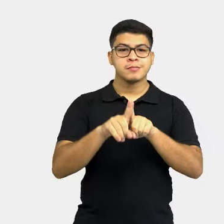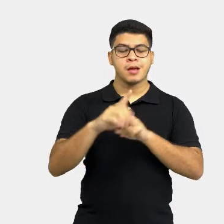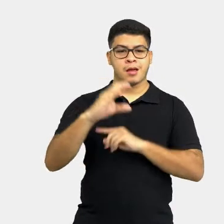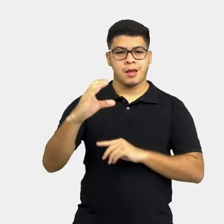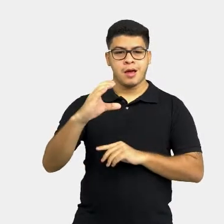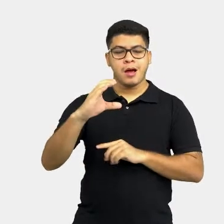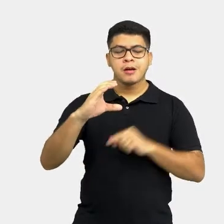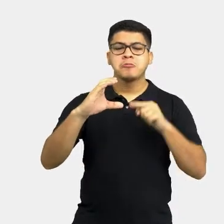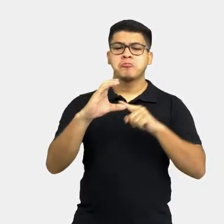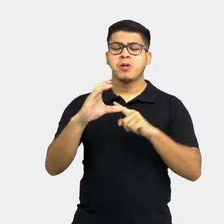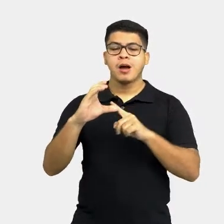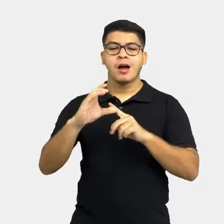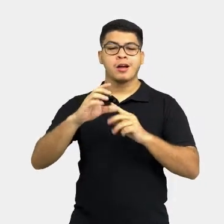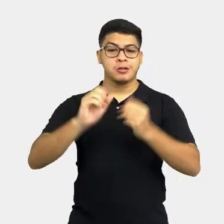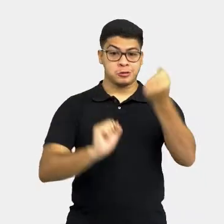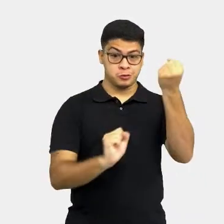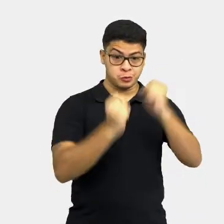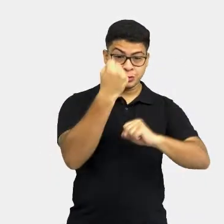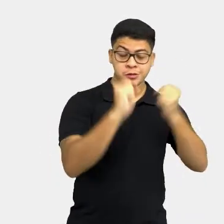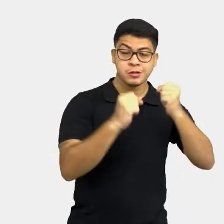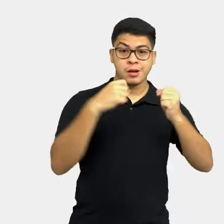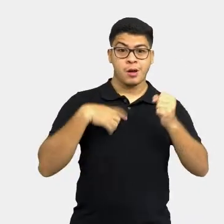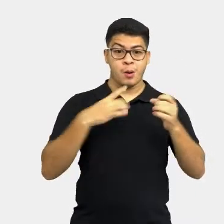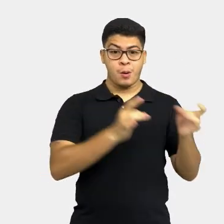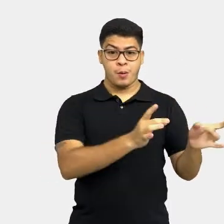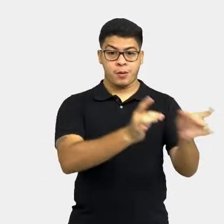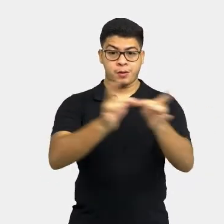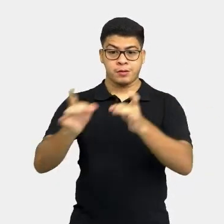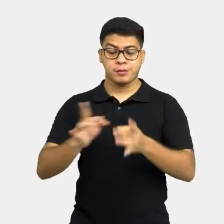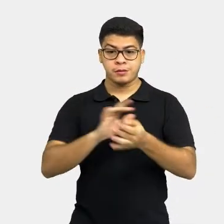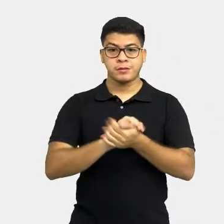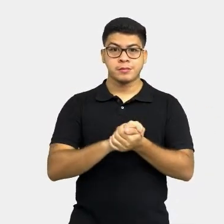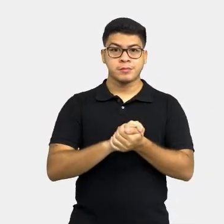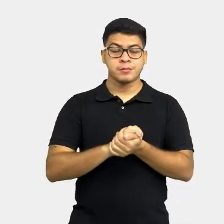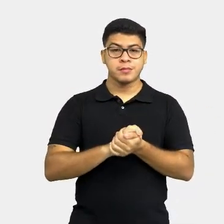capitalismo comercial e capitalismo